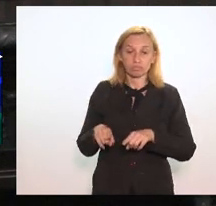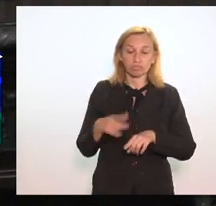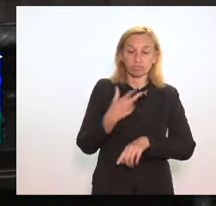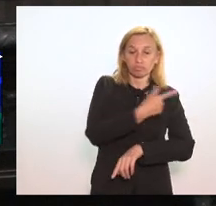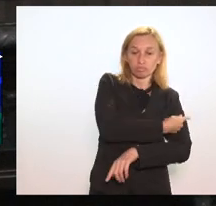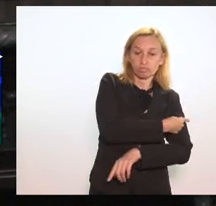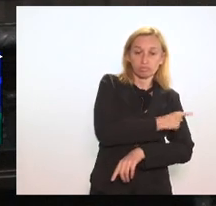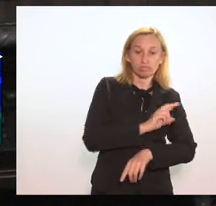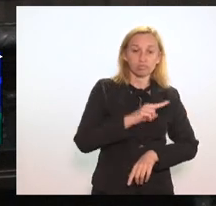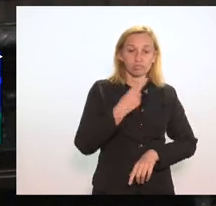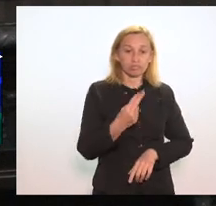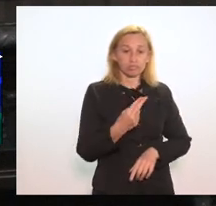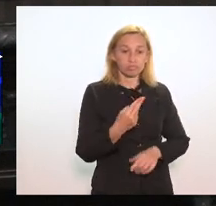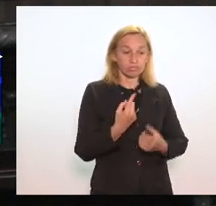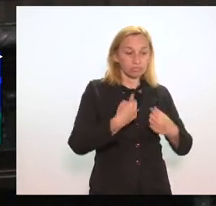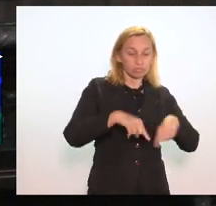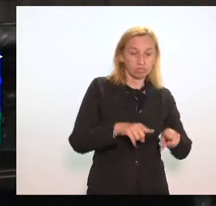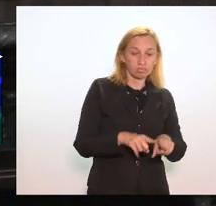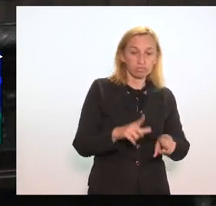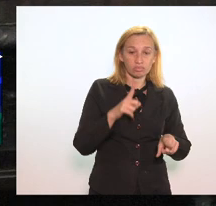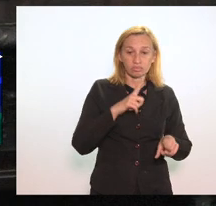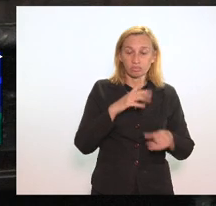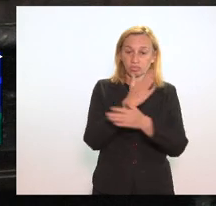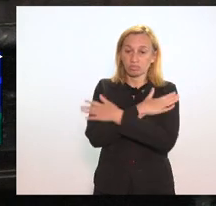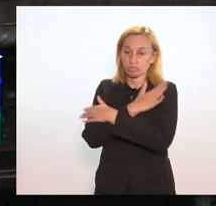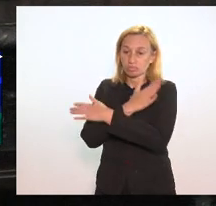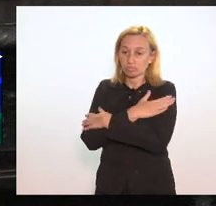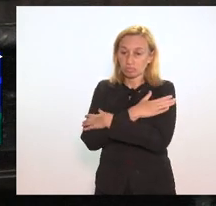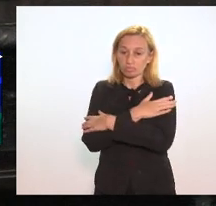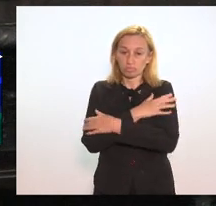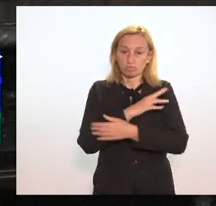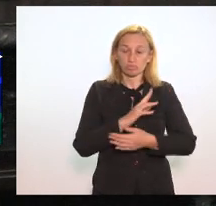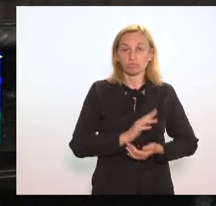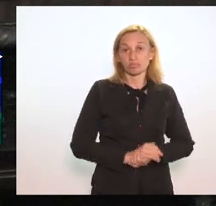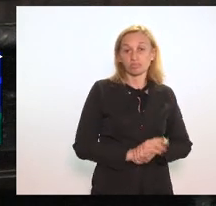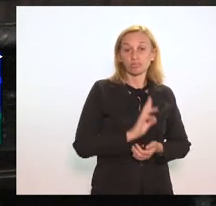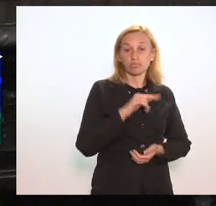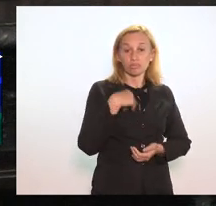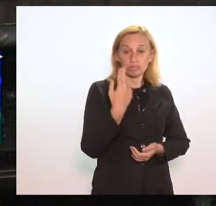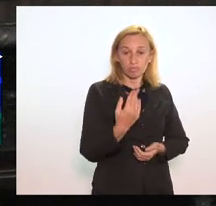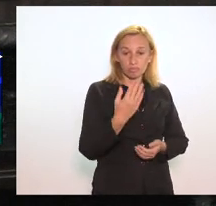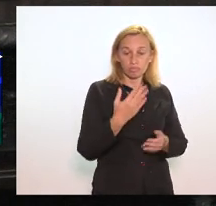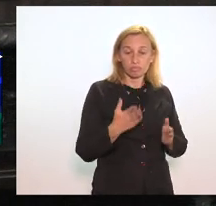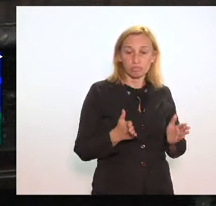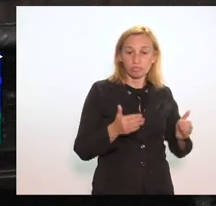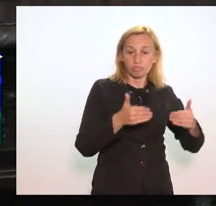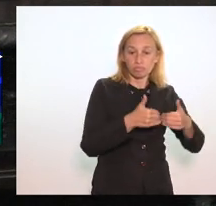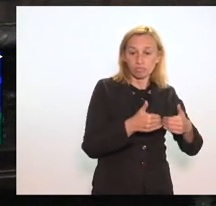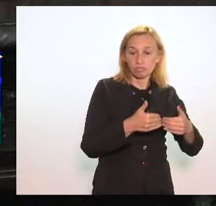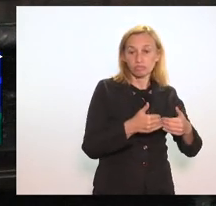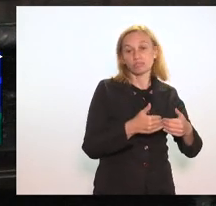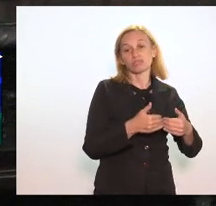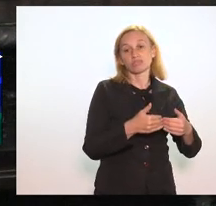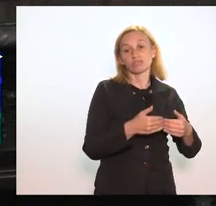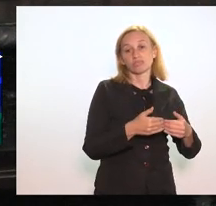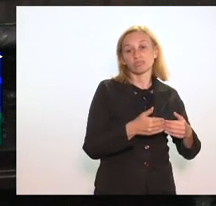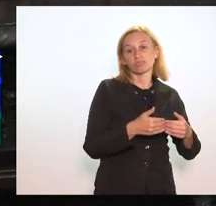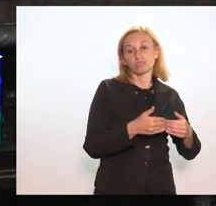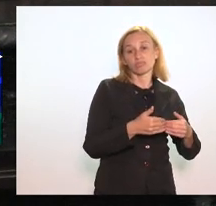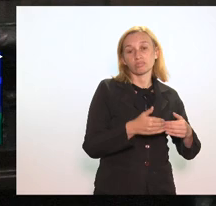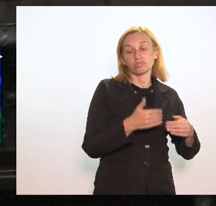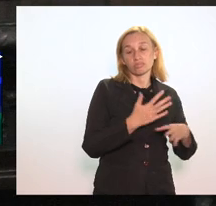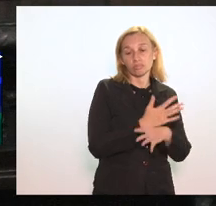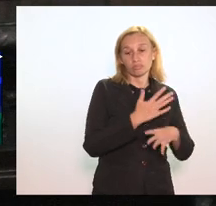você tem um feriado e você tem medido em uma repetitivas é tão situações complementares